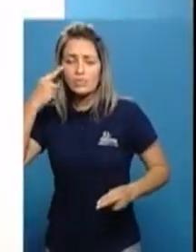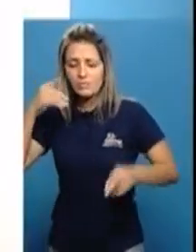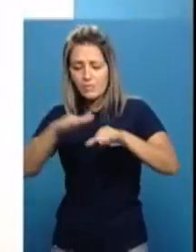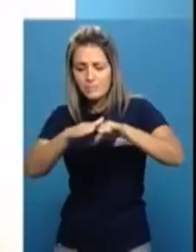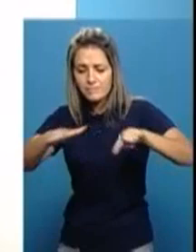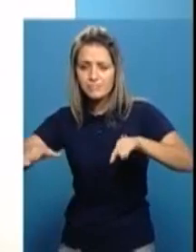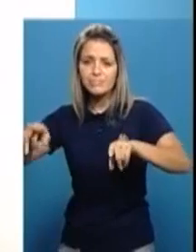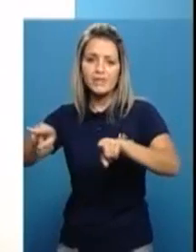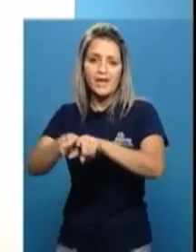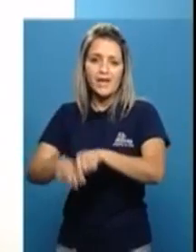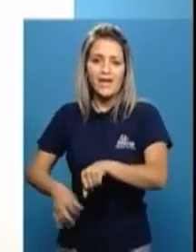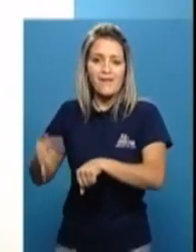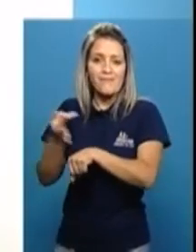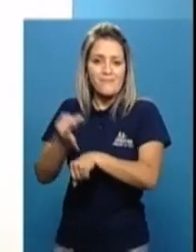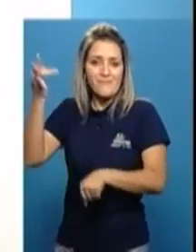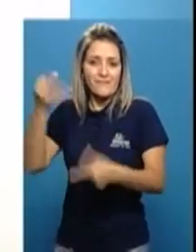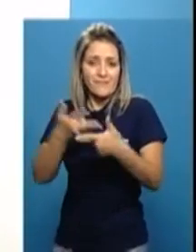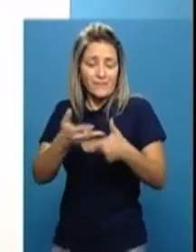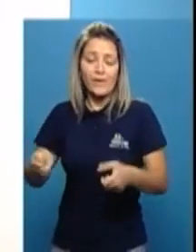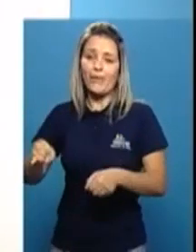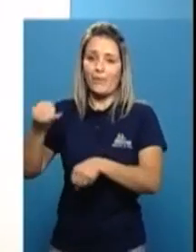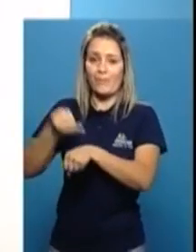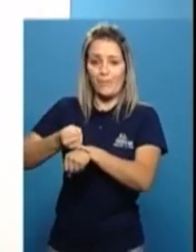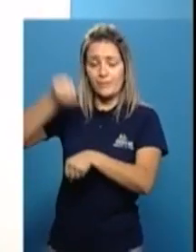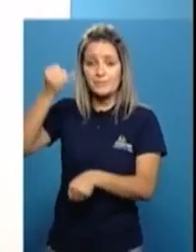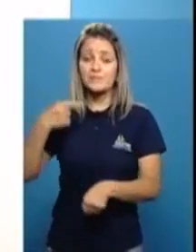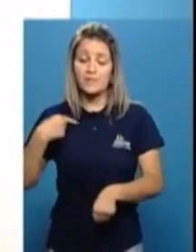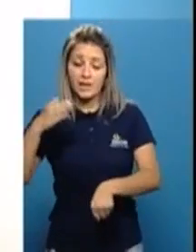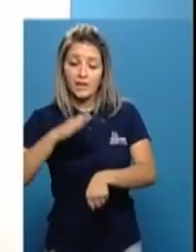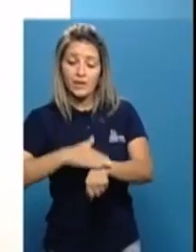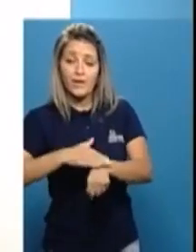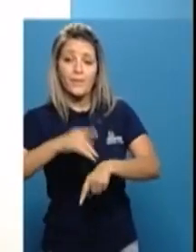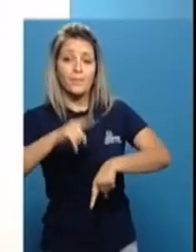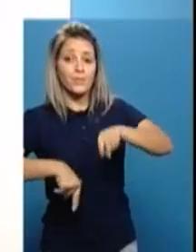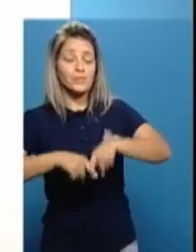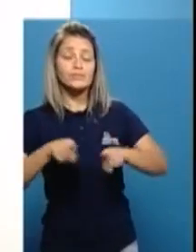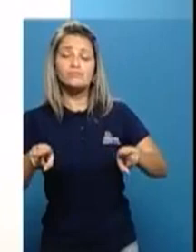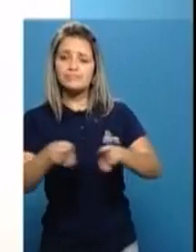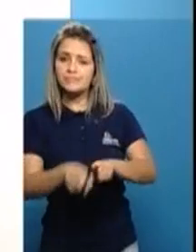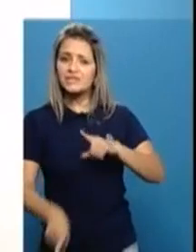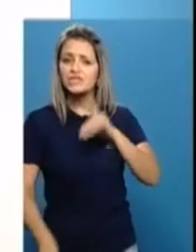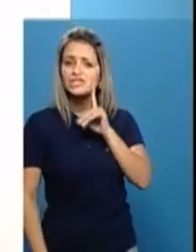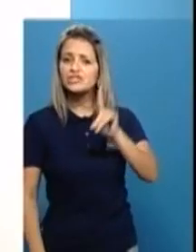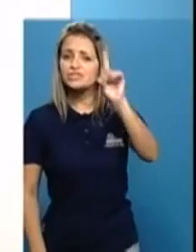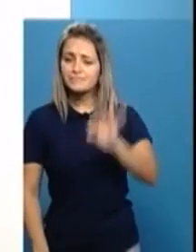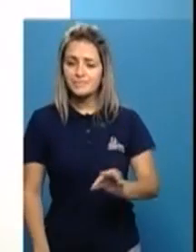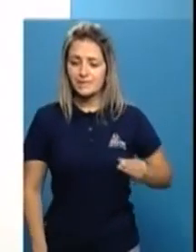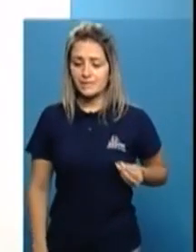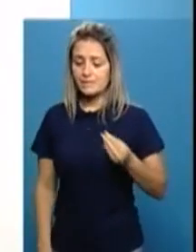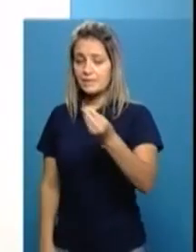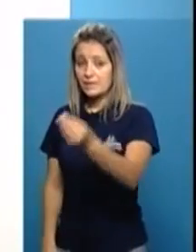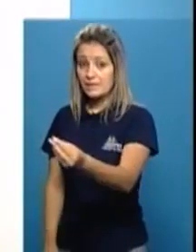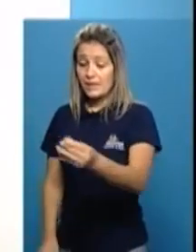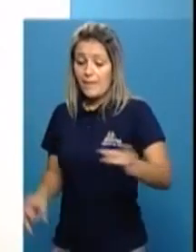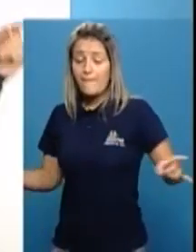O produto, ele tem uma data específica para ser concluído, e uma vez concluído, todo o sistema